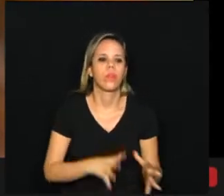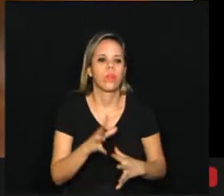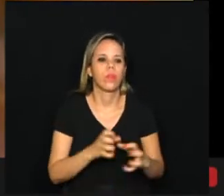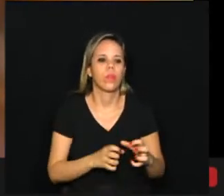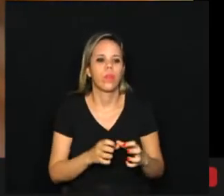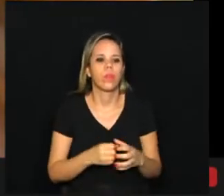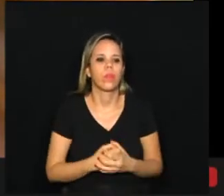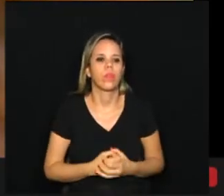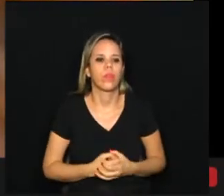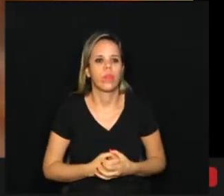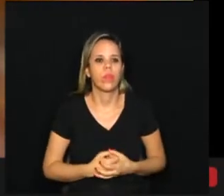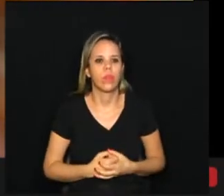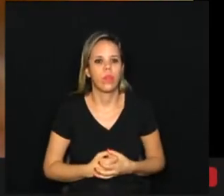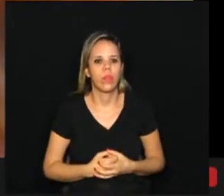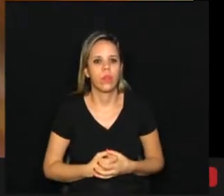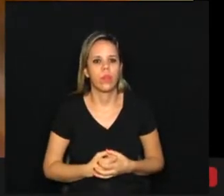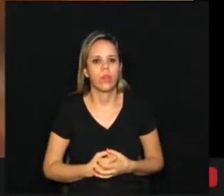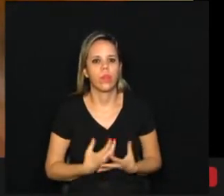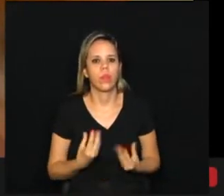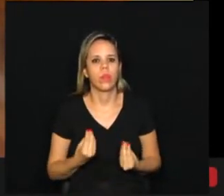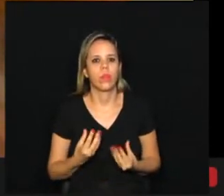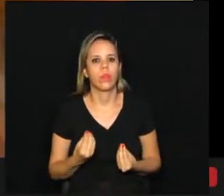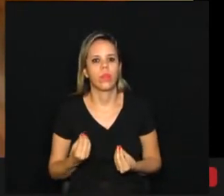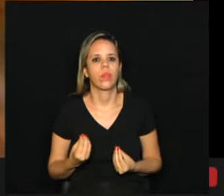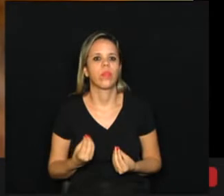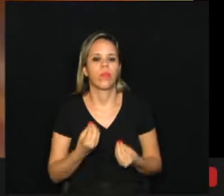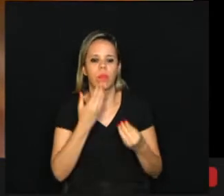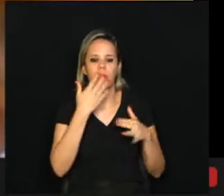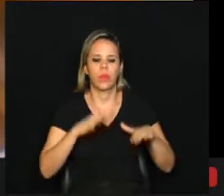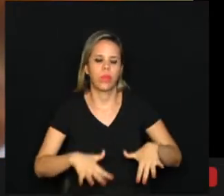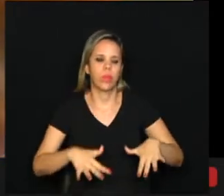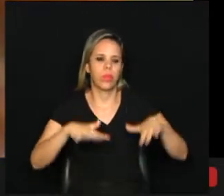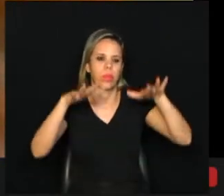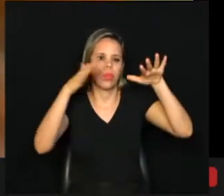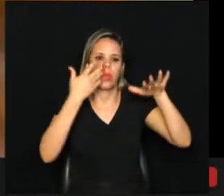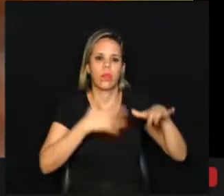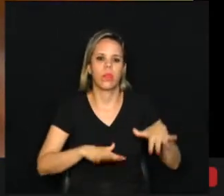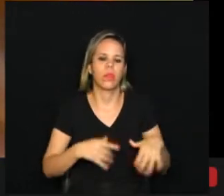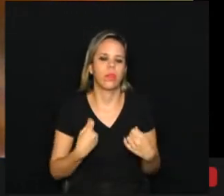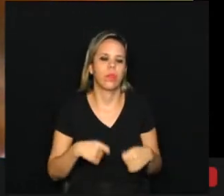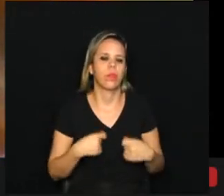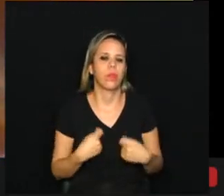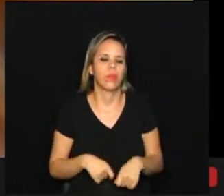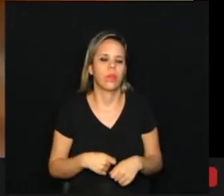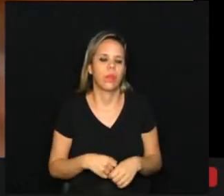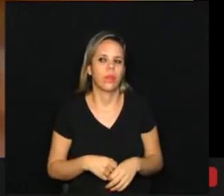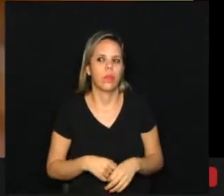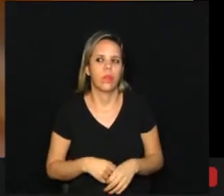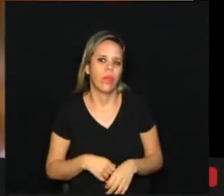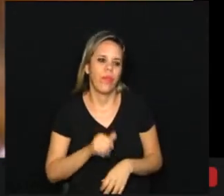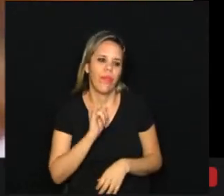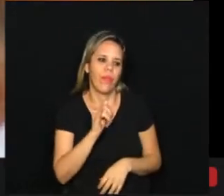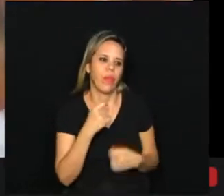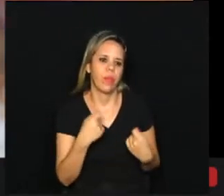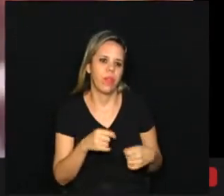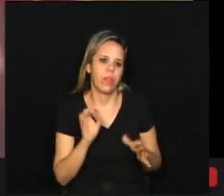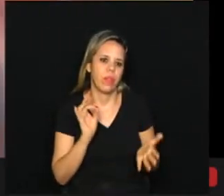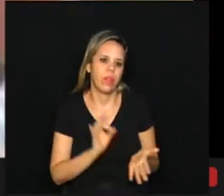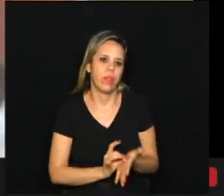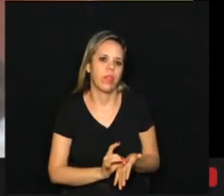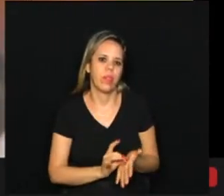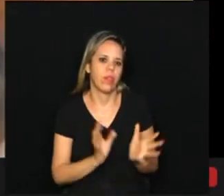tratado desde muito novo com as crianças, né? A gente não precisa, de repente, falar exatamente sobre